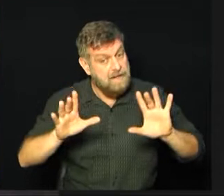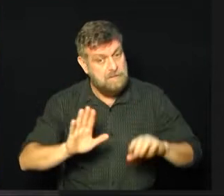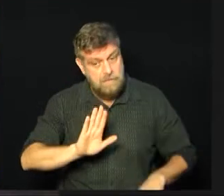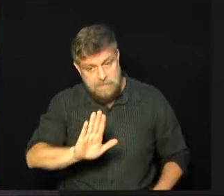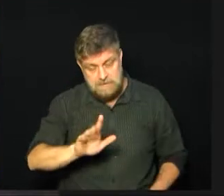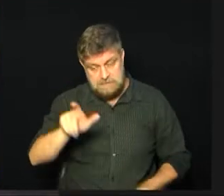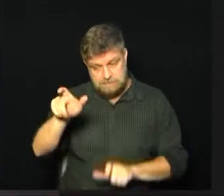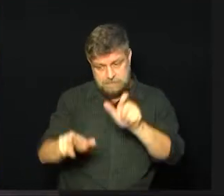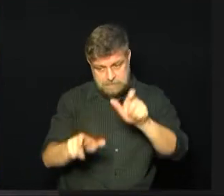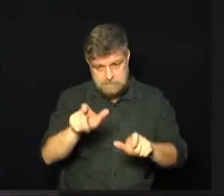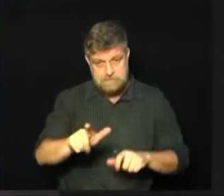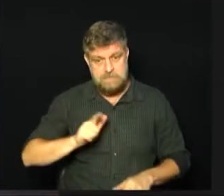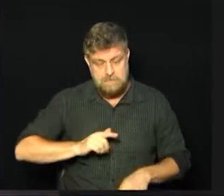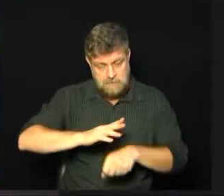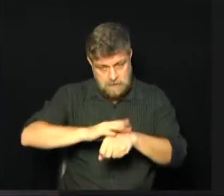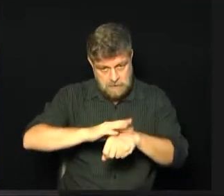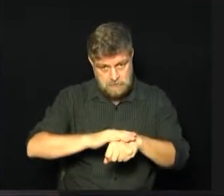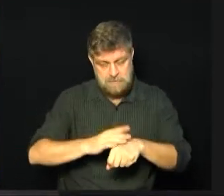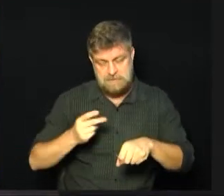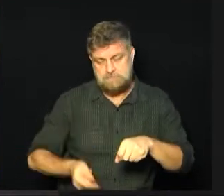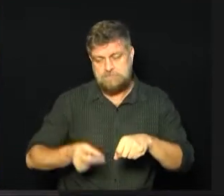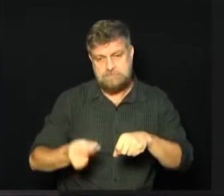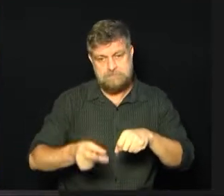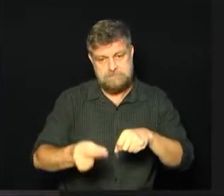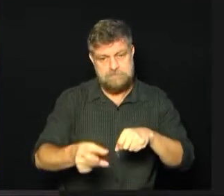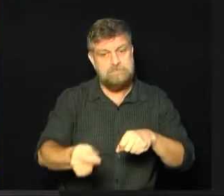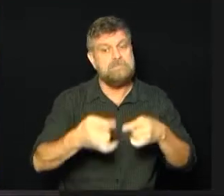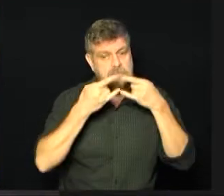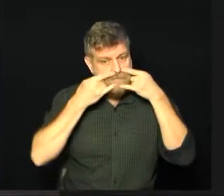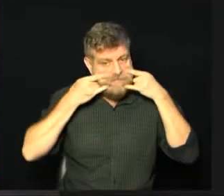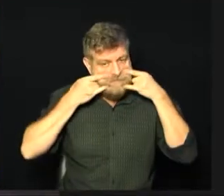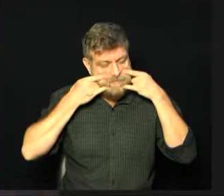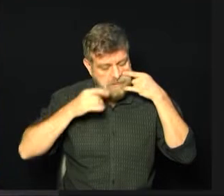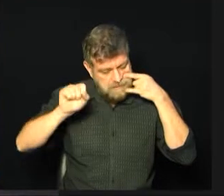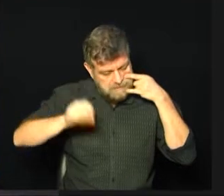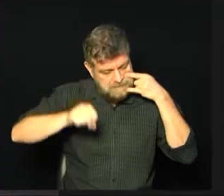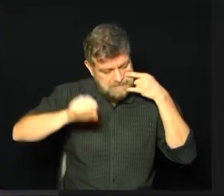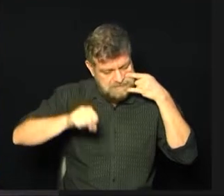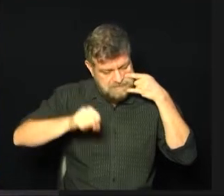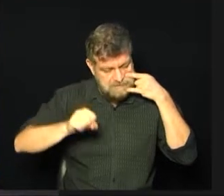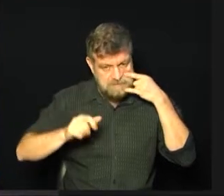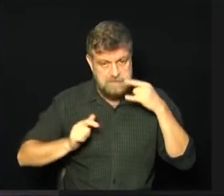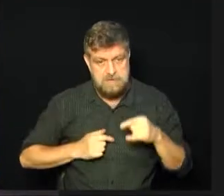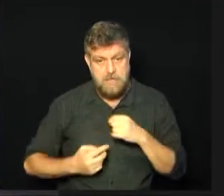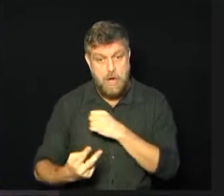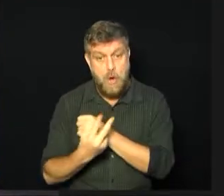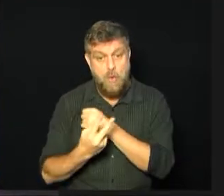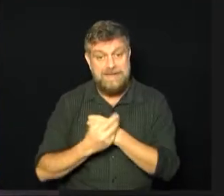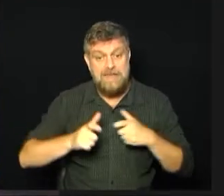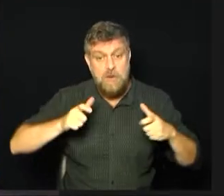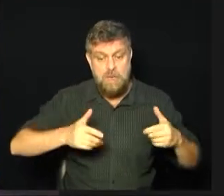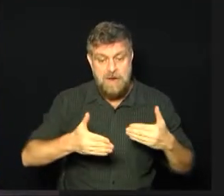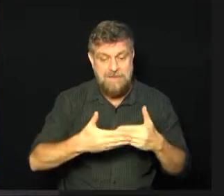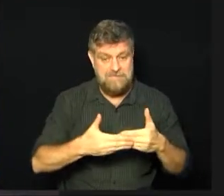pessoas que têm, né, doenças crônicas, etc., devem manter a prevenção, e o cuidado em ambientes